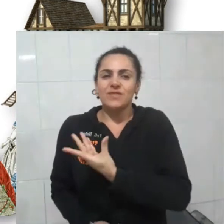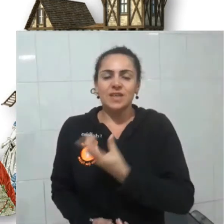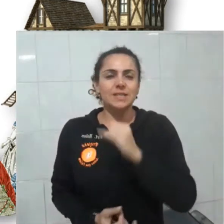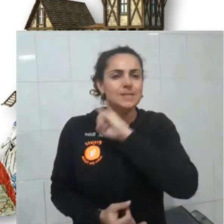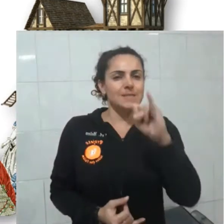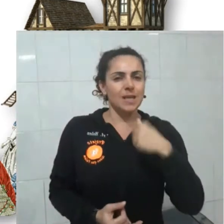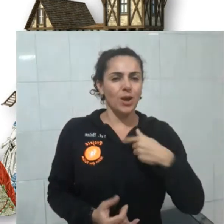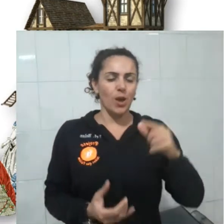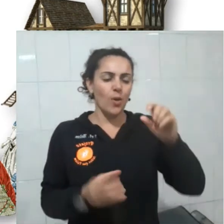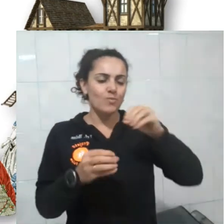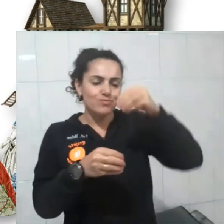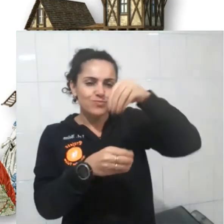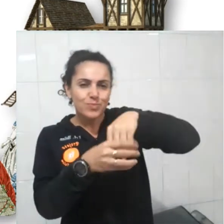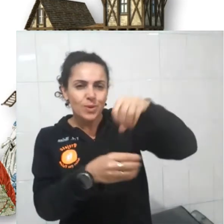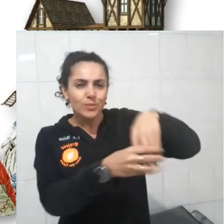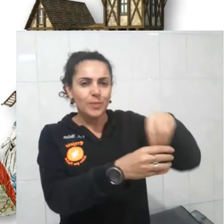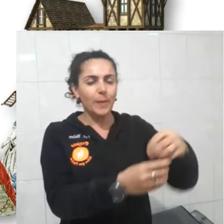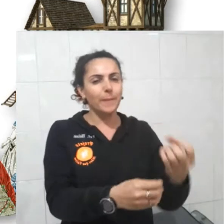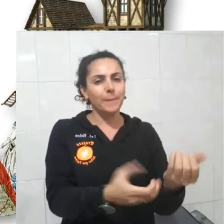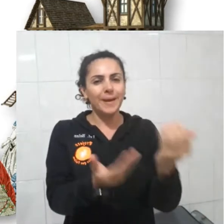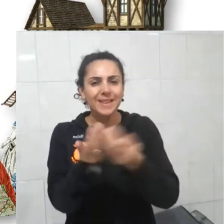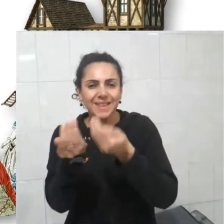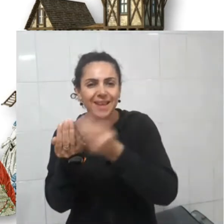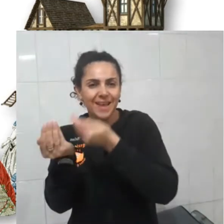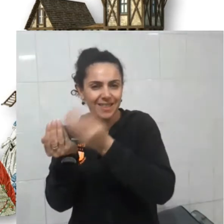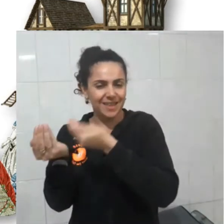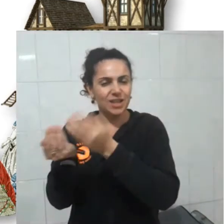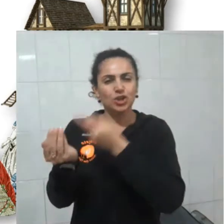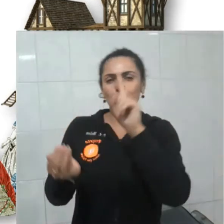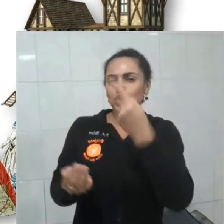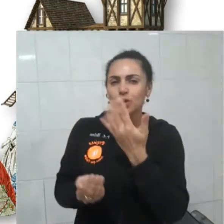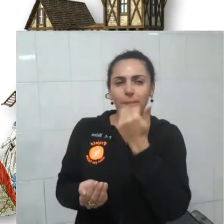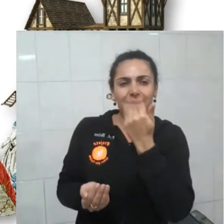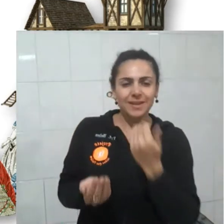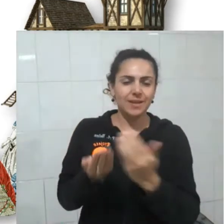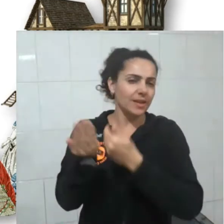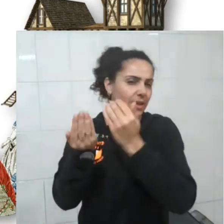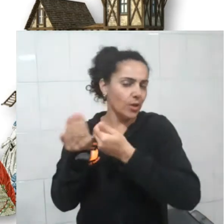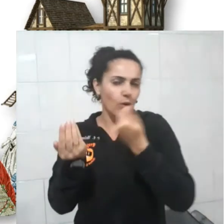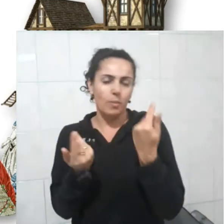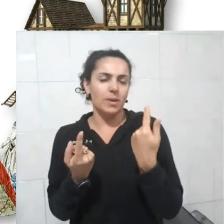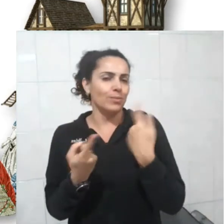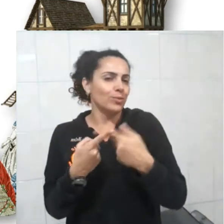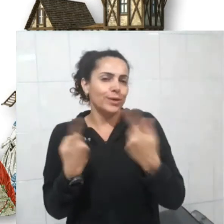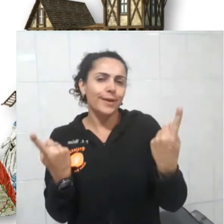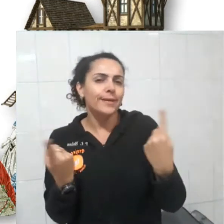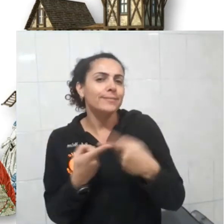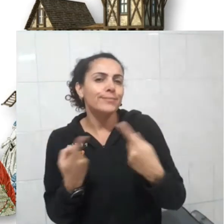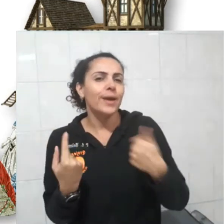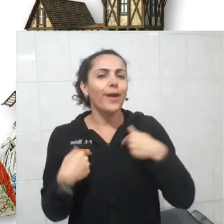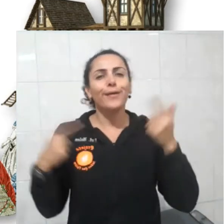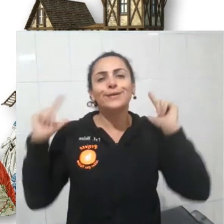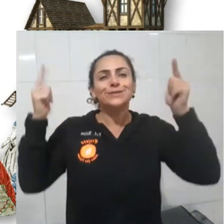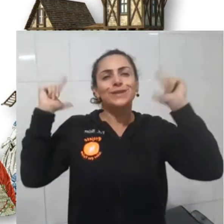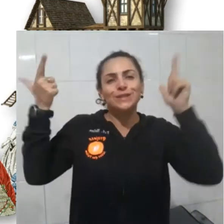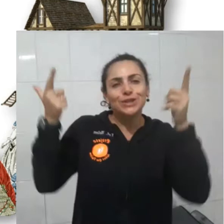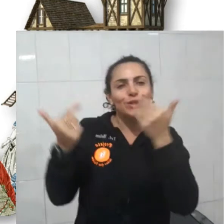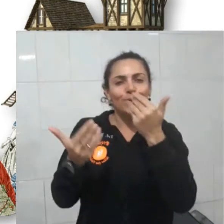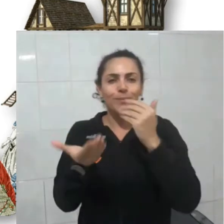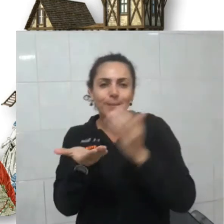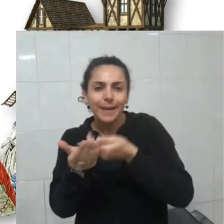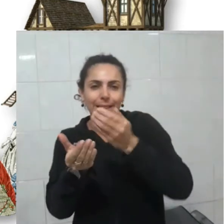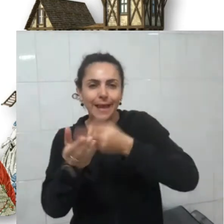Então, se eu plantasse batata, eu ia fazer purê de batata, eu ia fazer pão de batata, eu ia fazer sopa de batata. Para quê? Para eu me